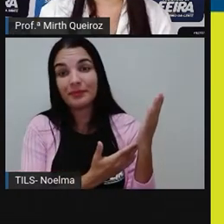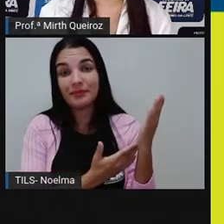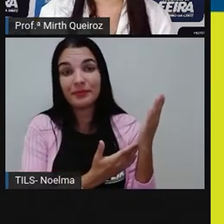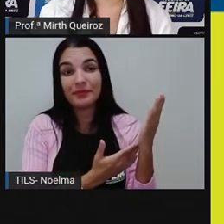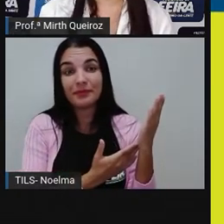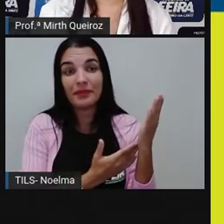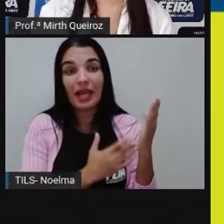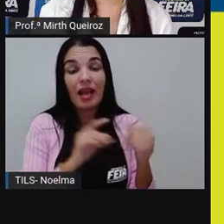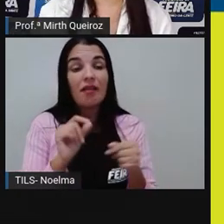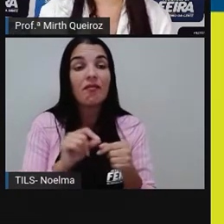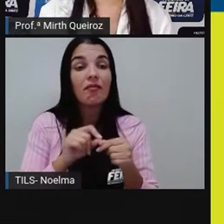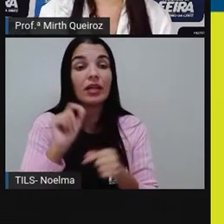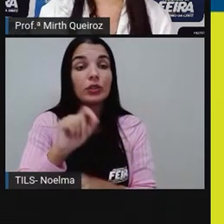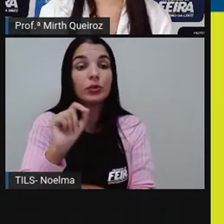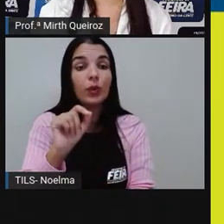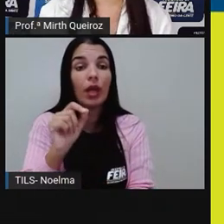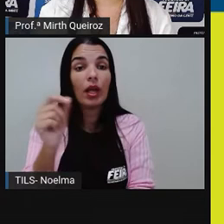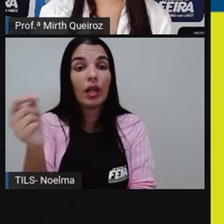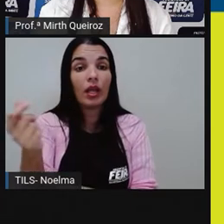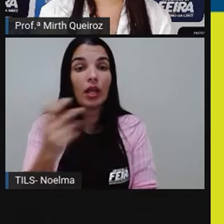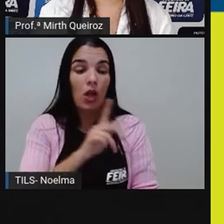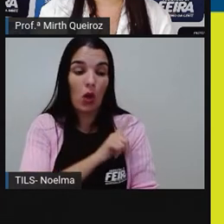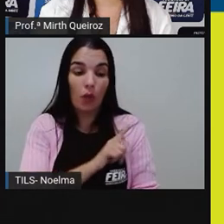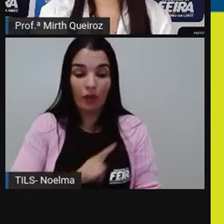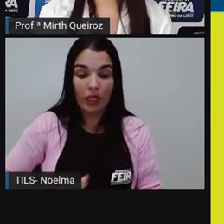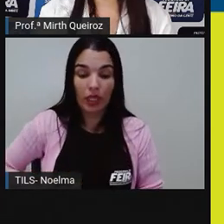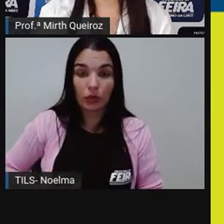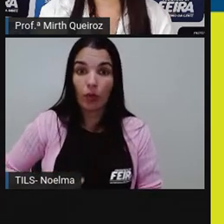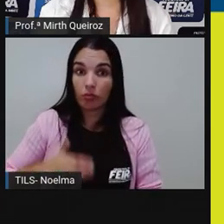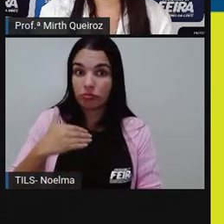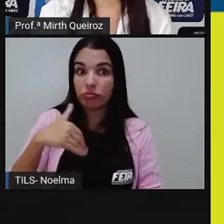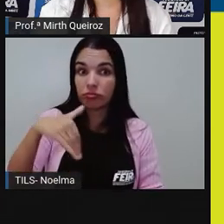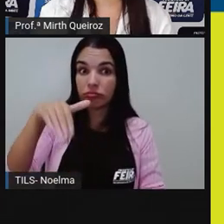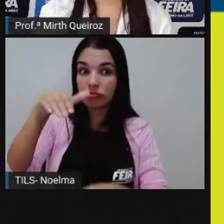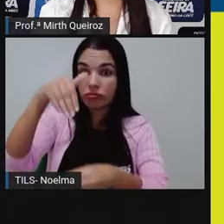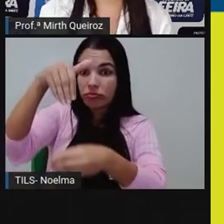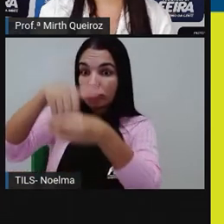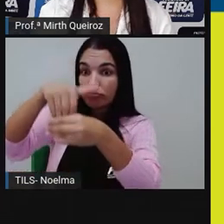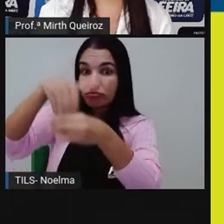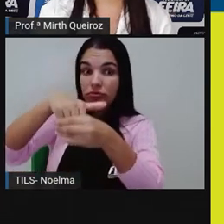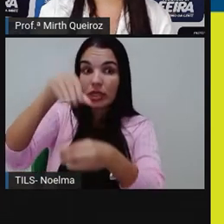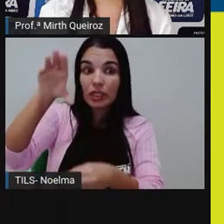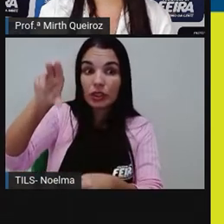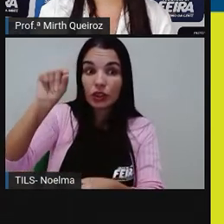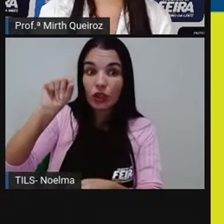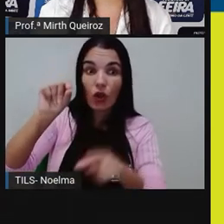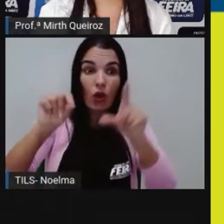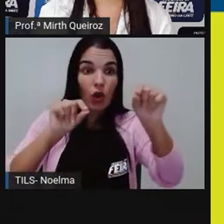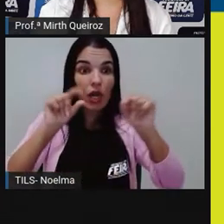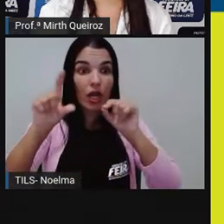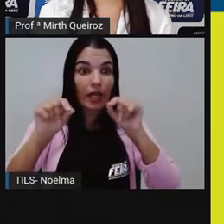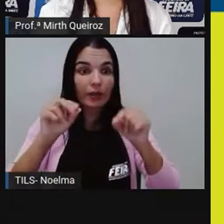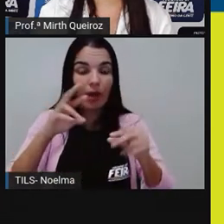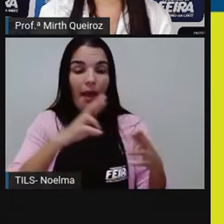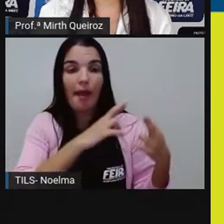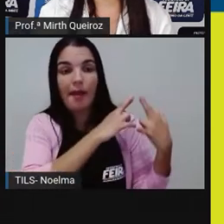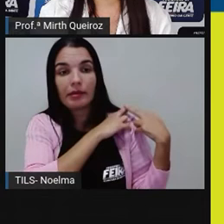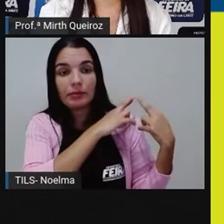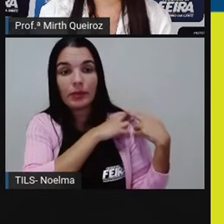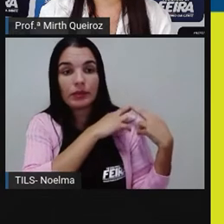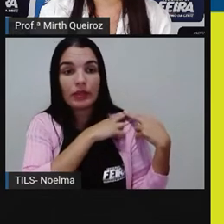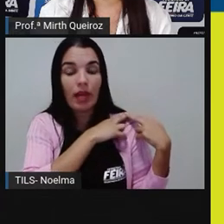que ele faz. Primeiro, o governador, ele vai ser eleito pela população. O governador, ele vai representar o